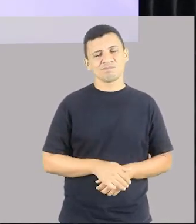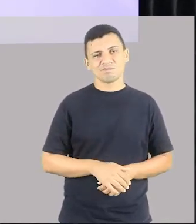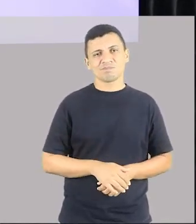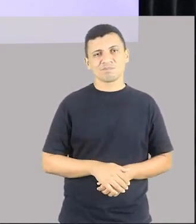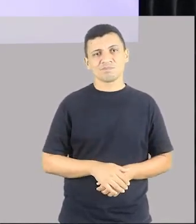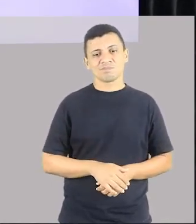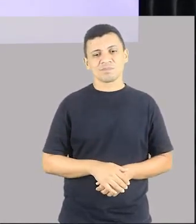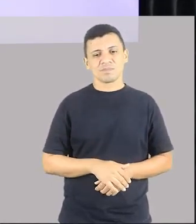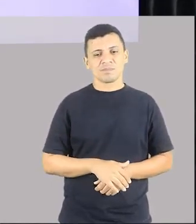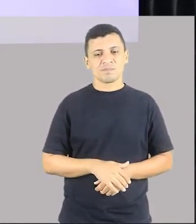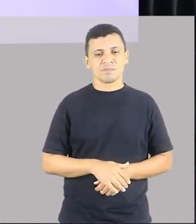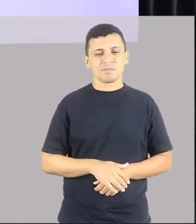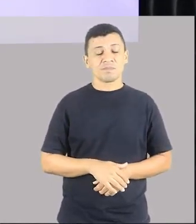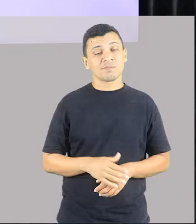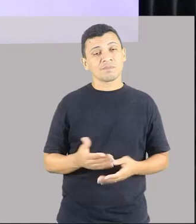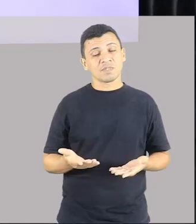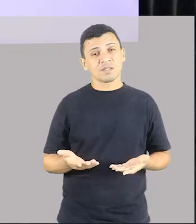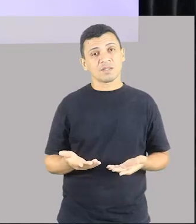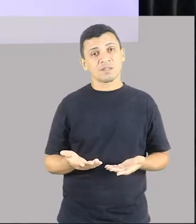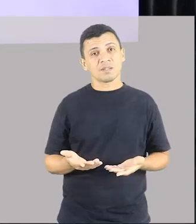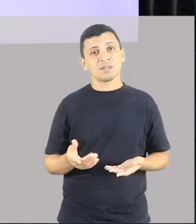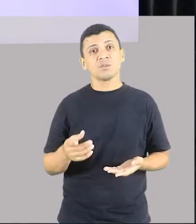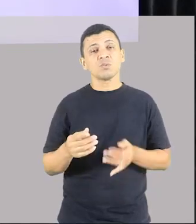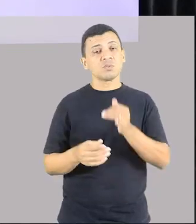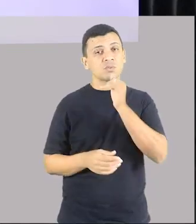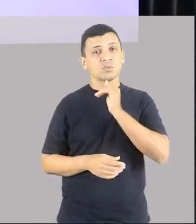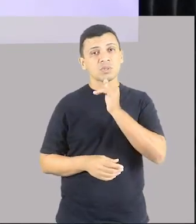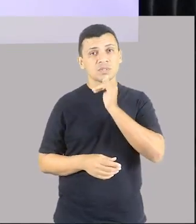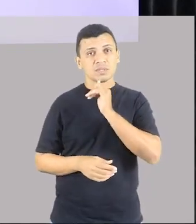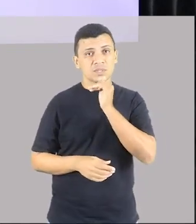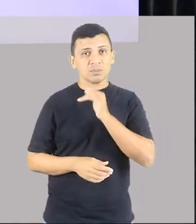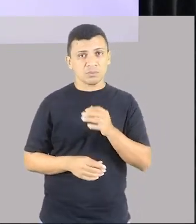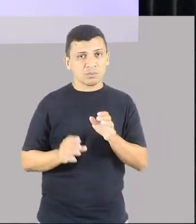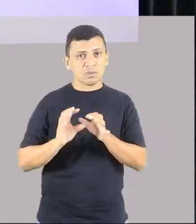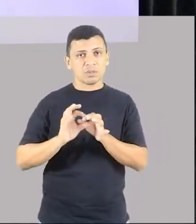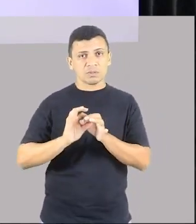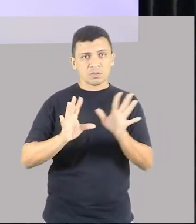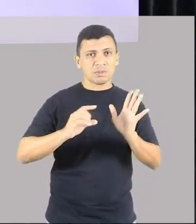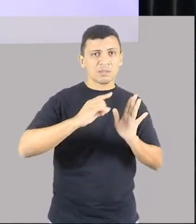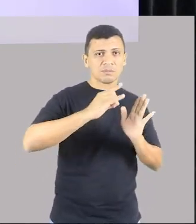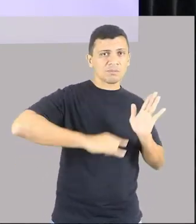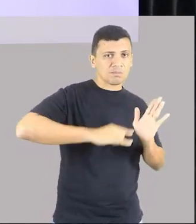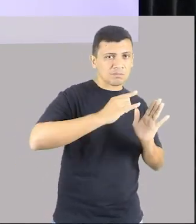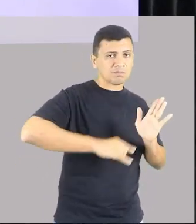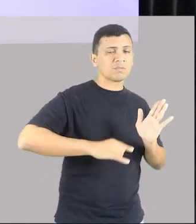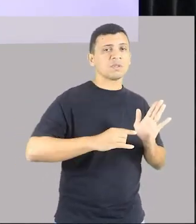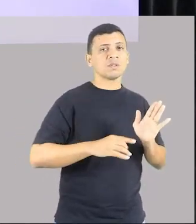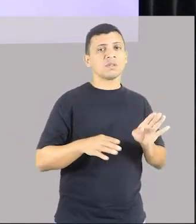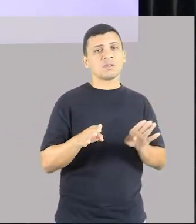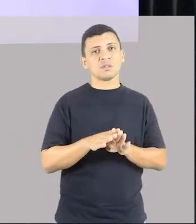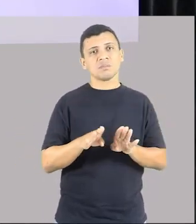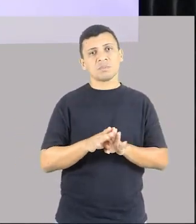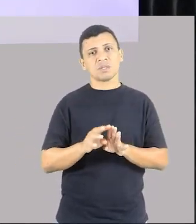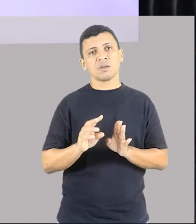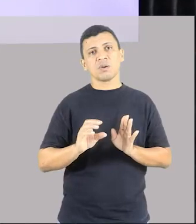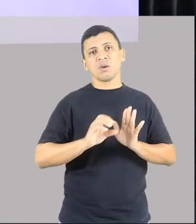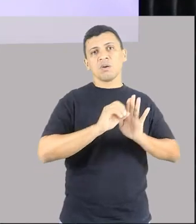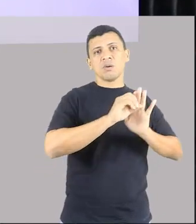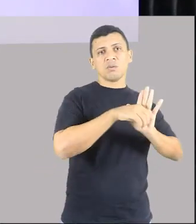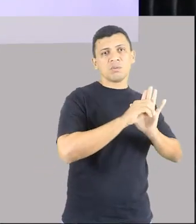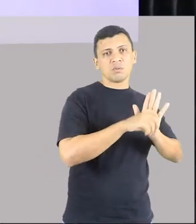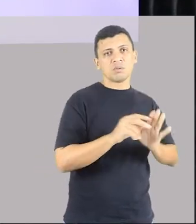ato administrativo. Novamente, lá no exemplo das licenças, das autorizações, da homologação que é